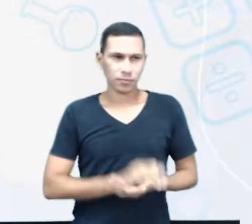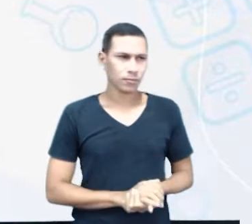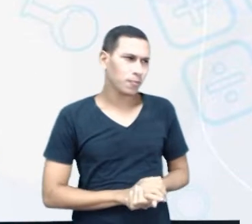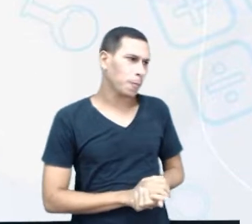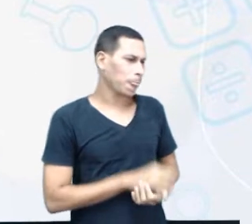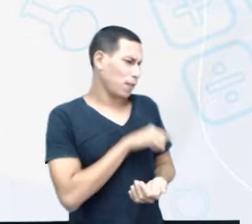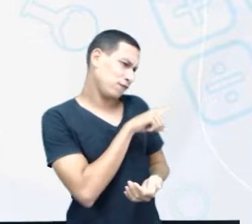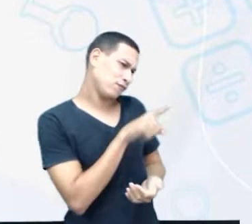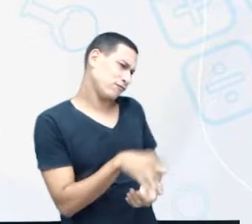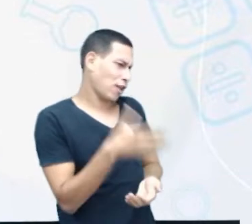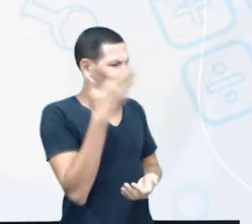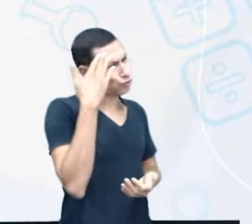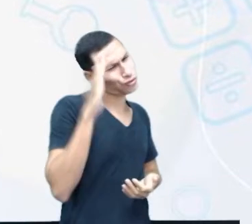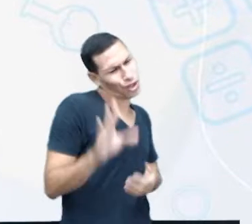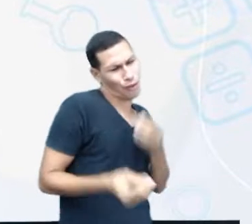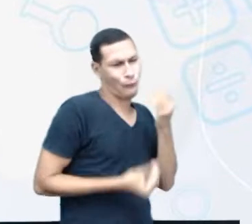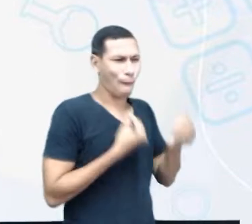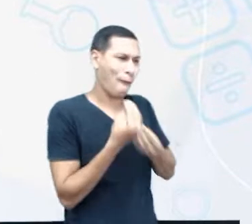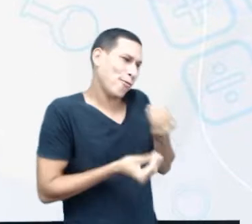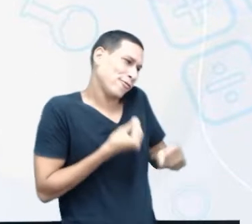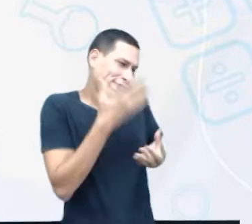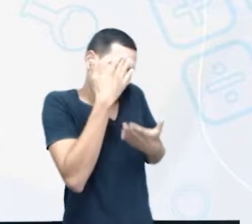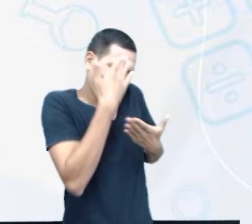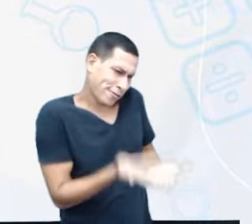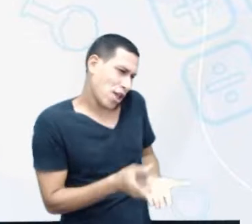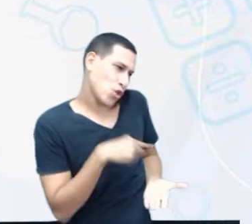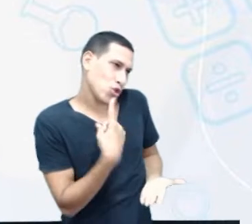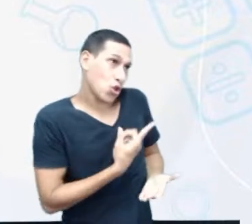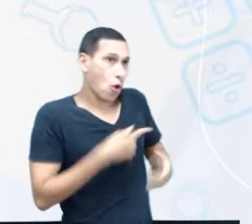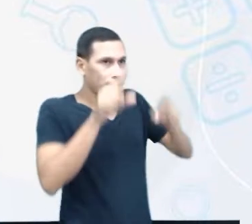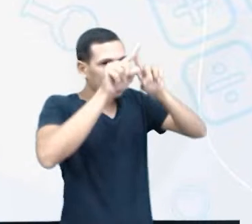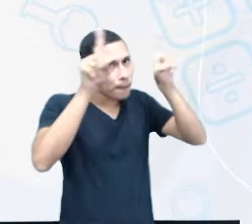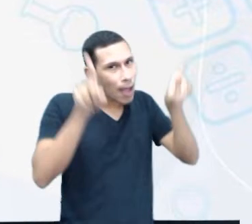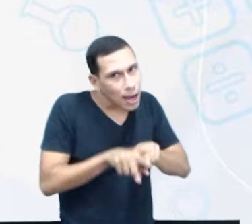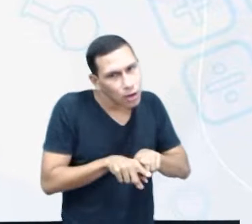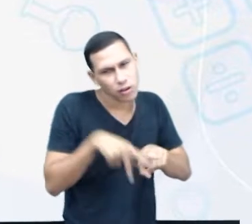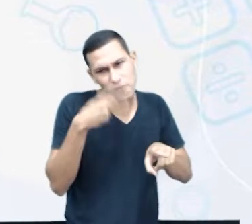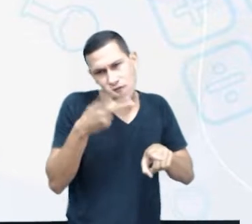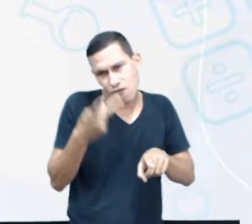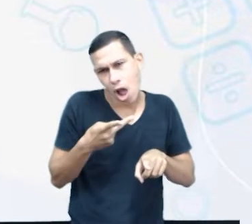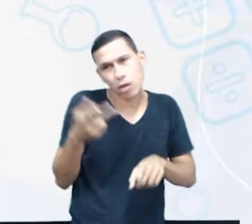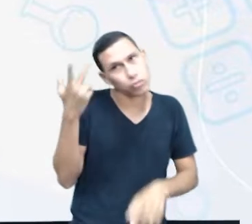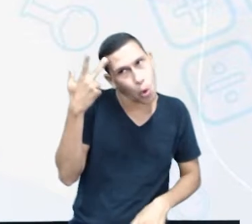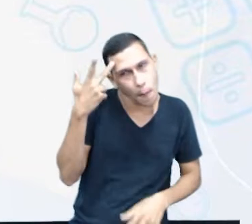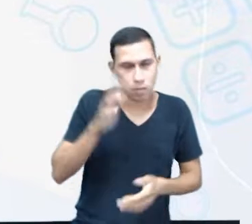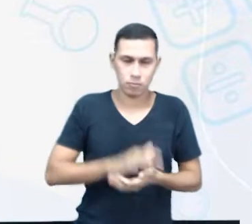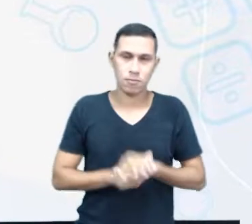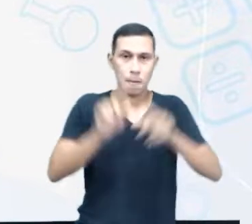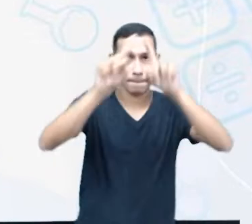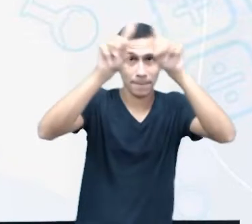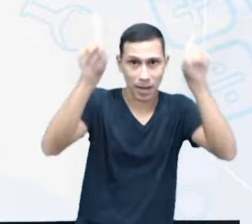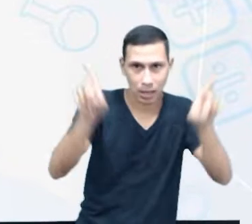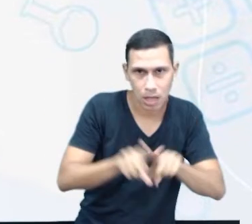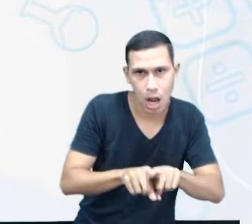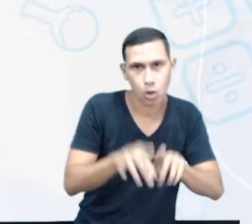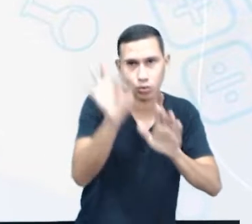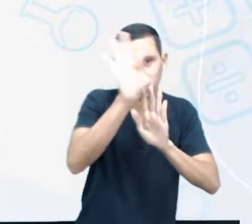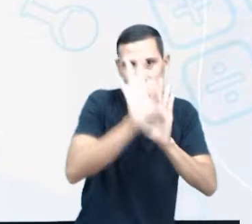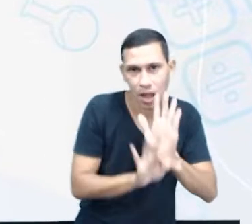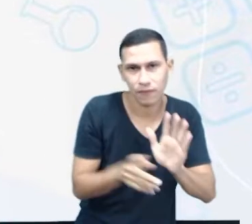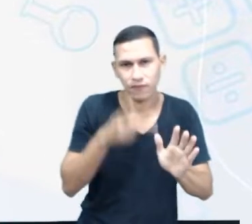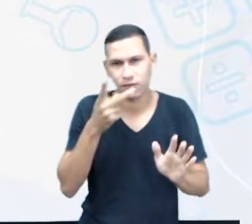turminha, nem sei como agradecer. Aqui nós temos um balão de fala comum, né, esse balão de fala comum,